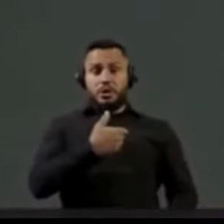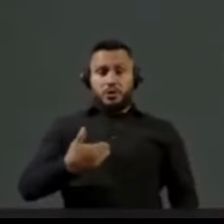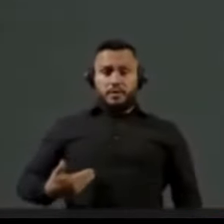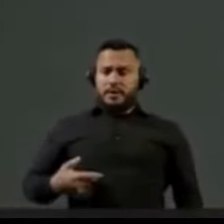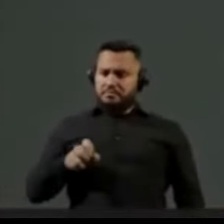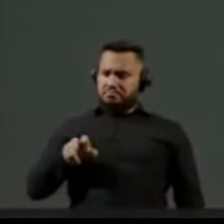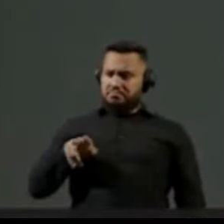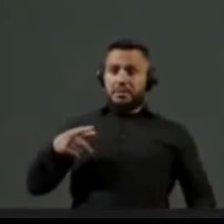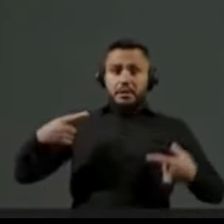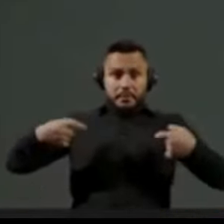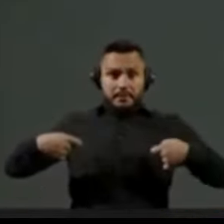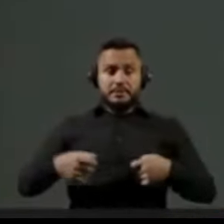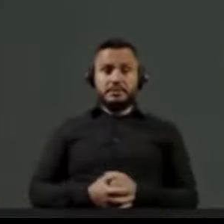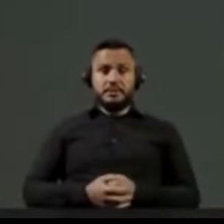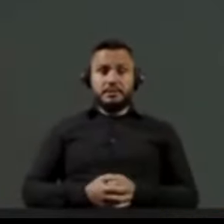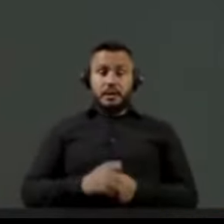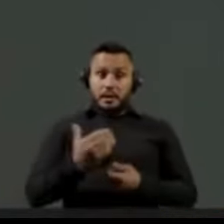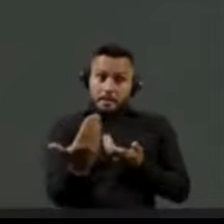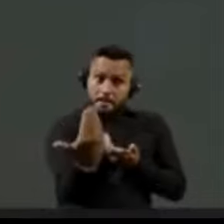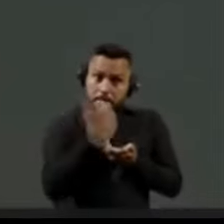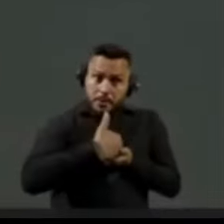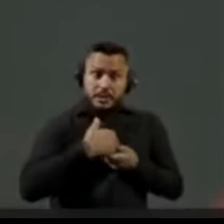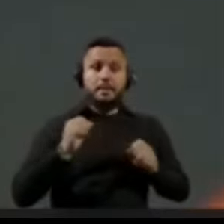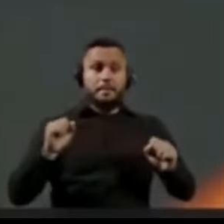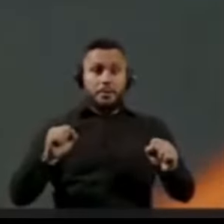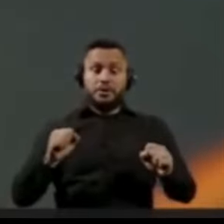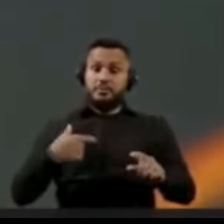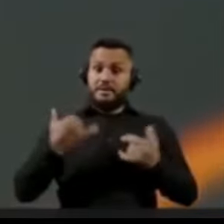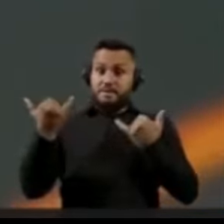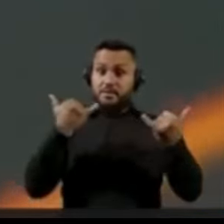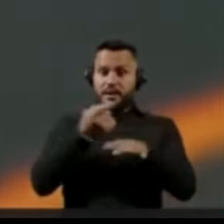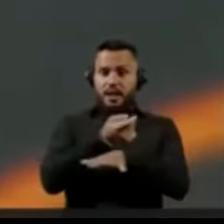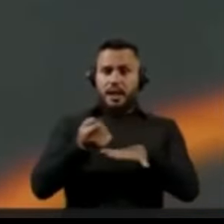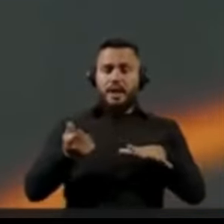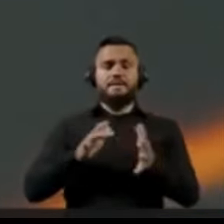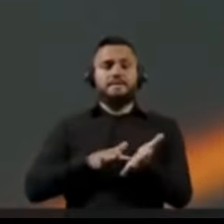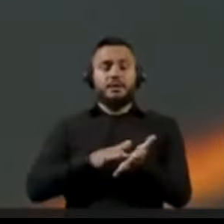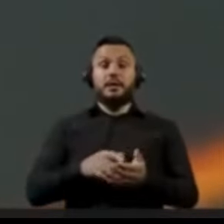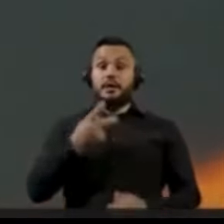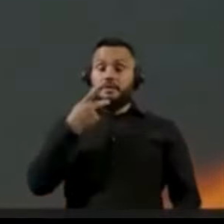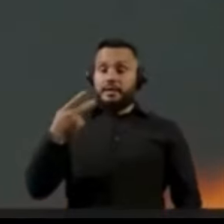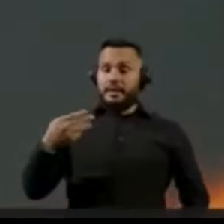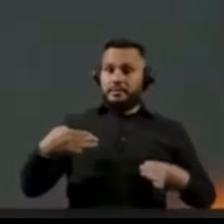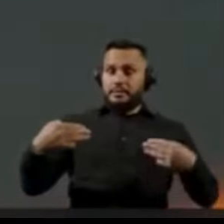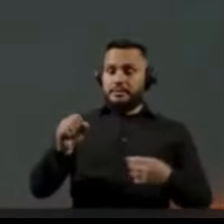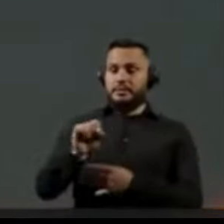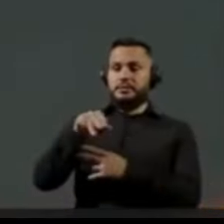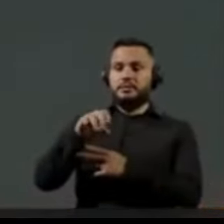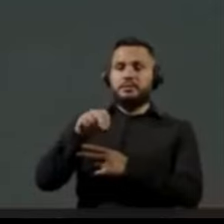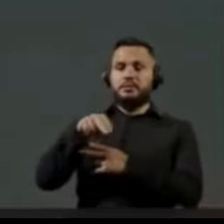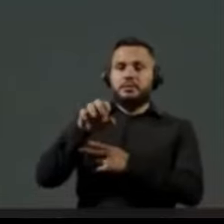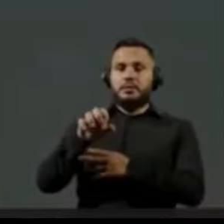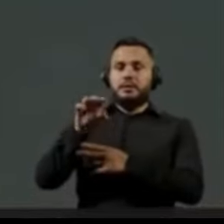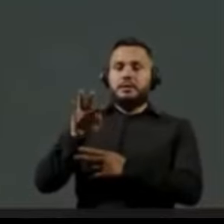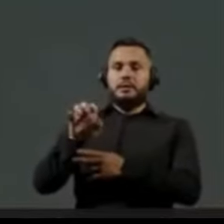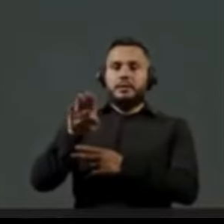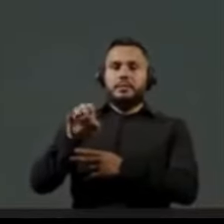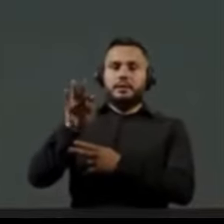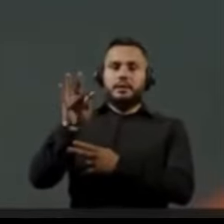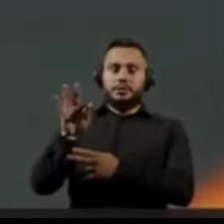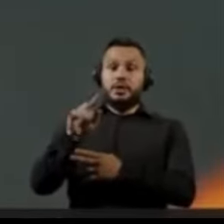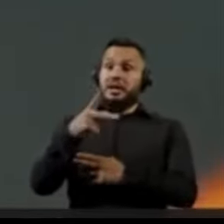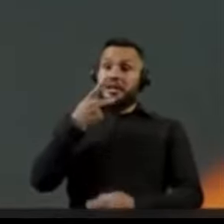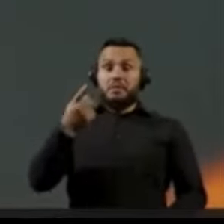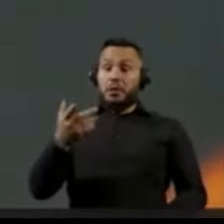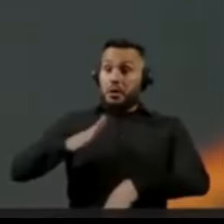necessidade. Eu posso ser processada por desinformação. Falei que a ministra Simone Tebet... na sua forma de se expressar, disse que não ia atender naquele